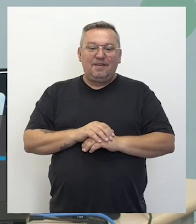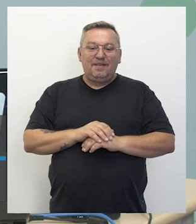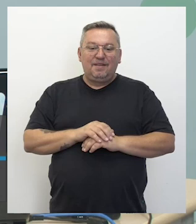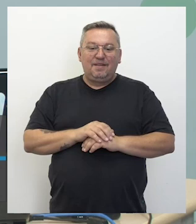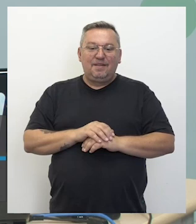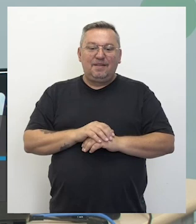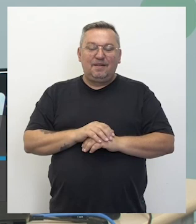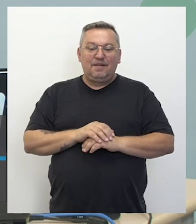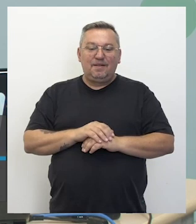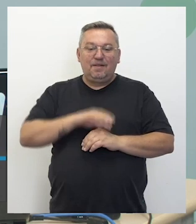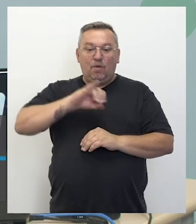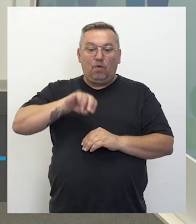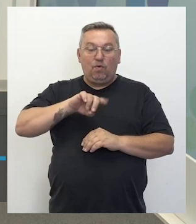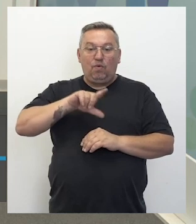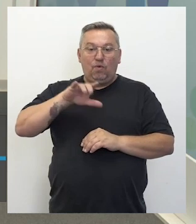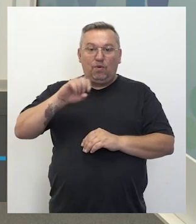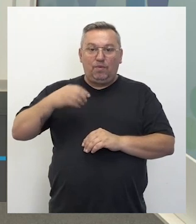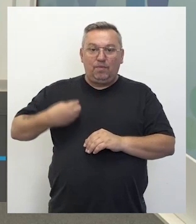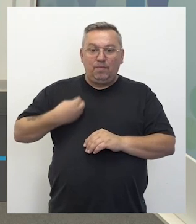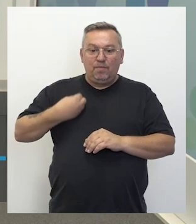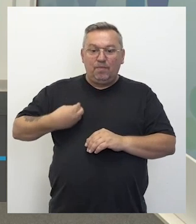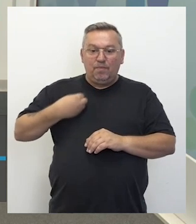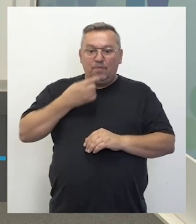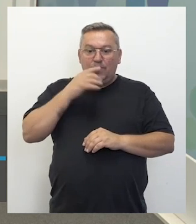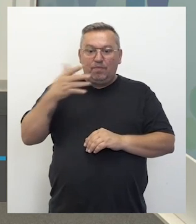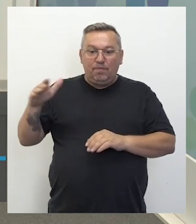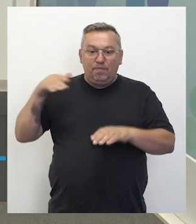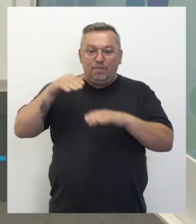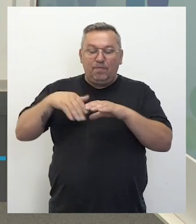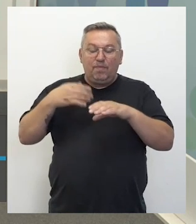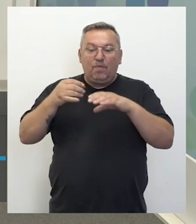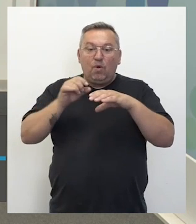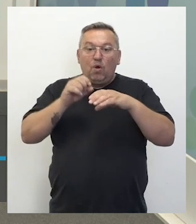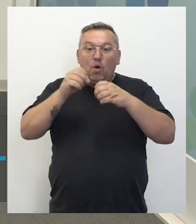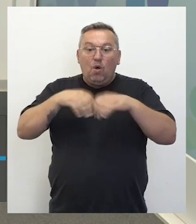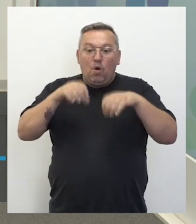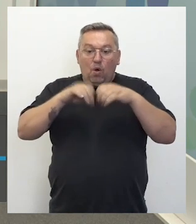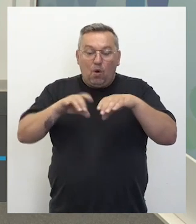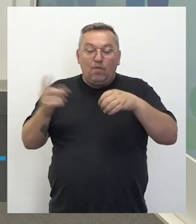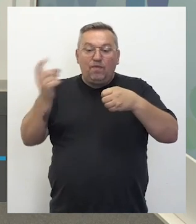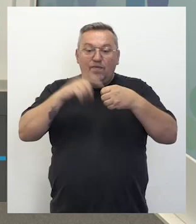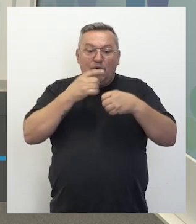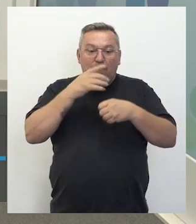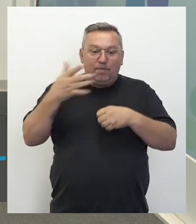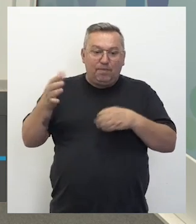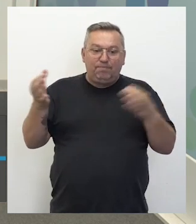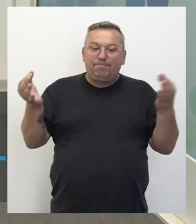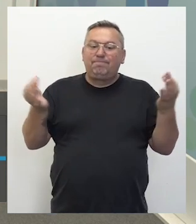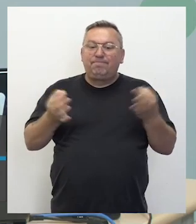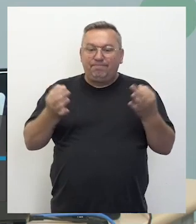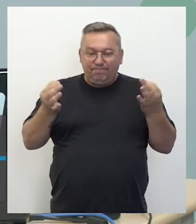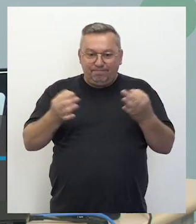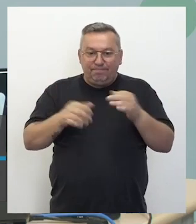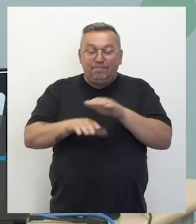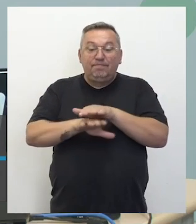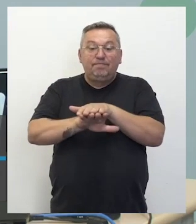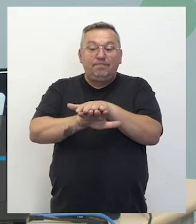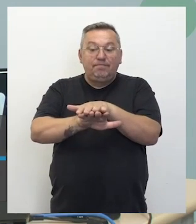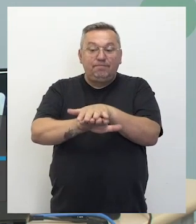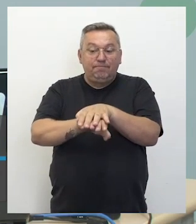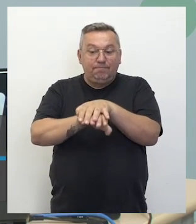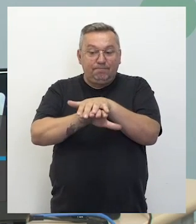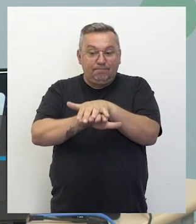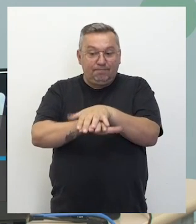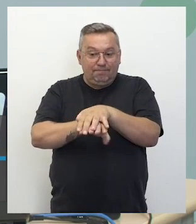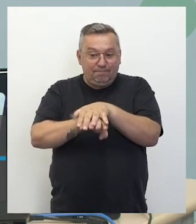O Júlio colocou, elas moram no mar, fazem um buraco na areia e botam ovos, depois voltam para o mar. Perfeito. As tartarugas marinhas